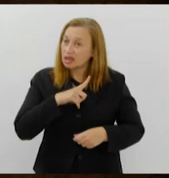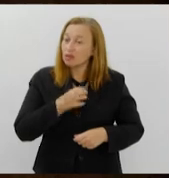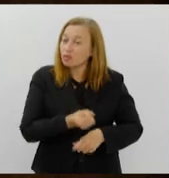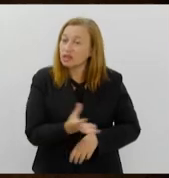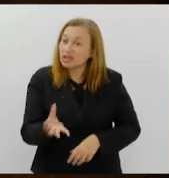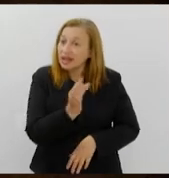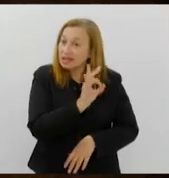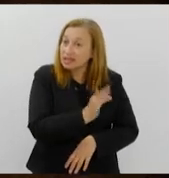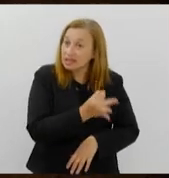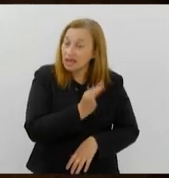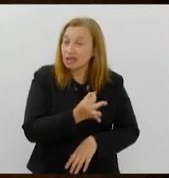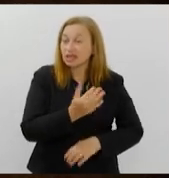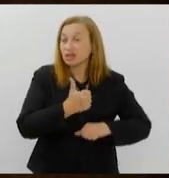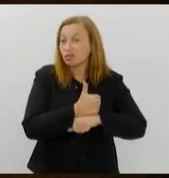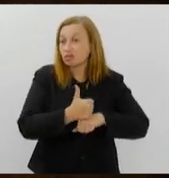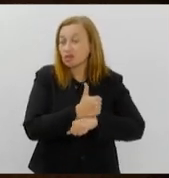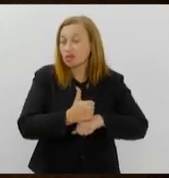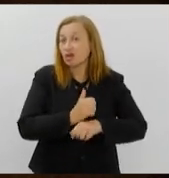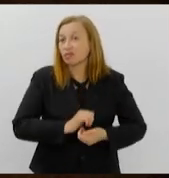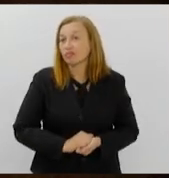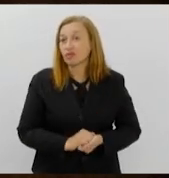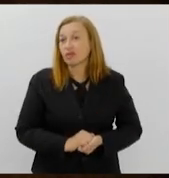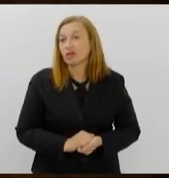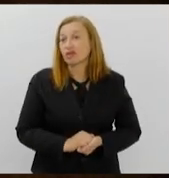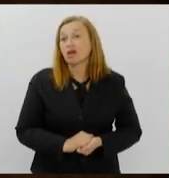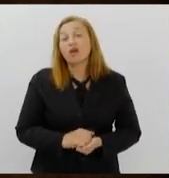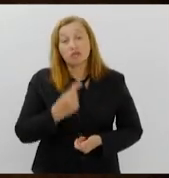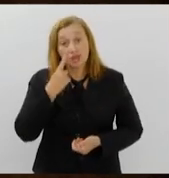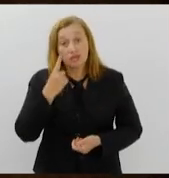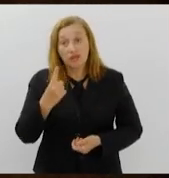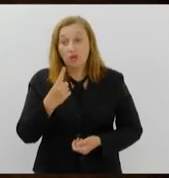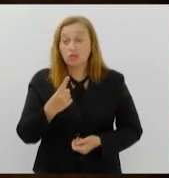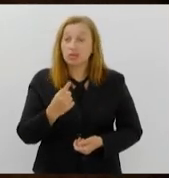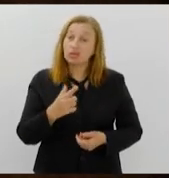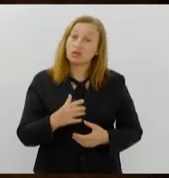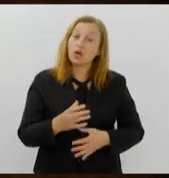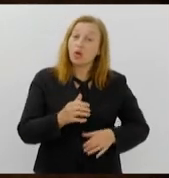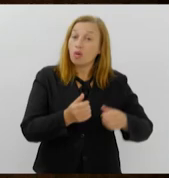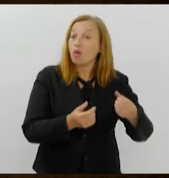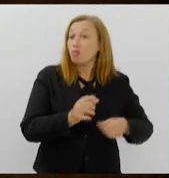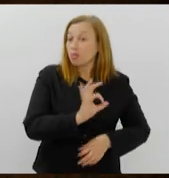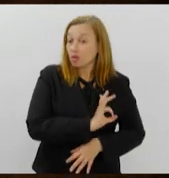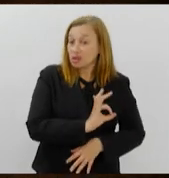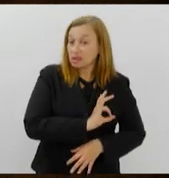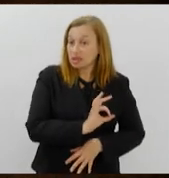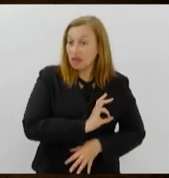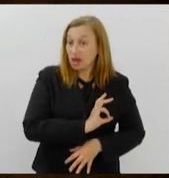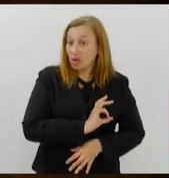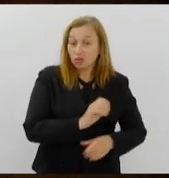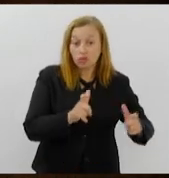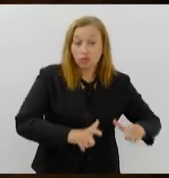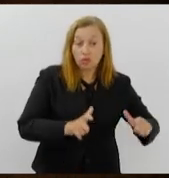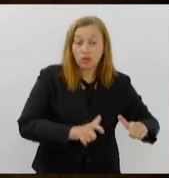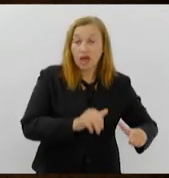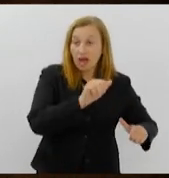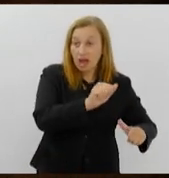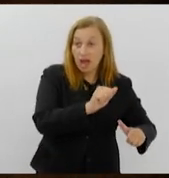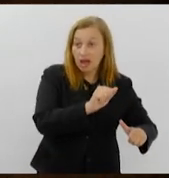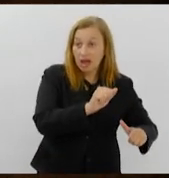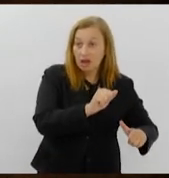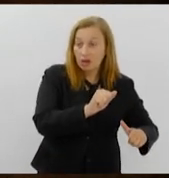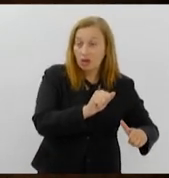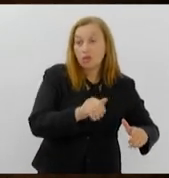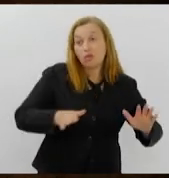que quando você coloca no lado A, o bandido vai para o lado B. Se você coloca no A e no B, o bandido vai para o C. Então você tem que, nesse